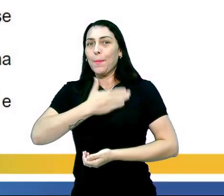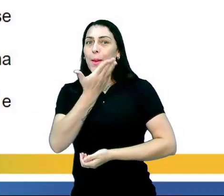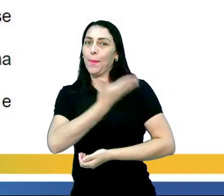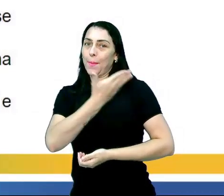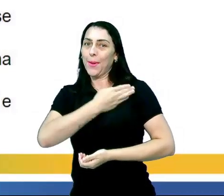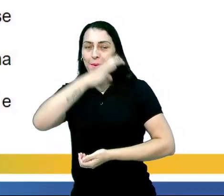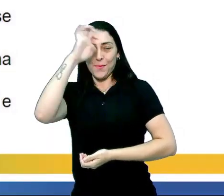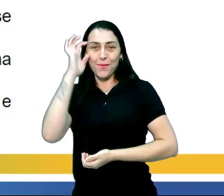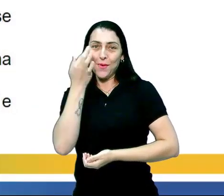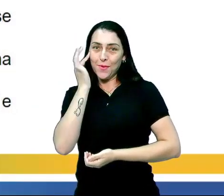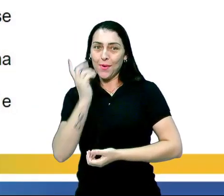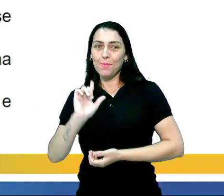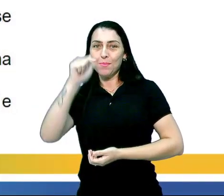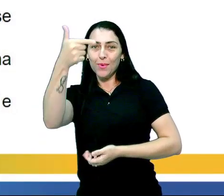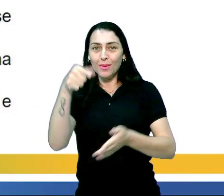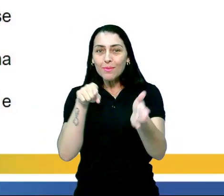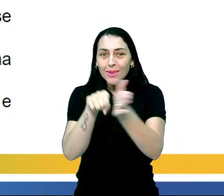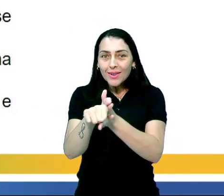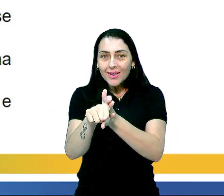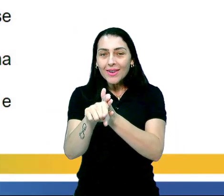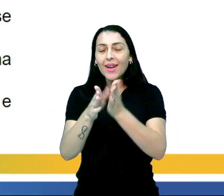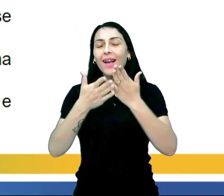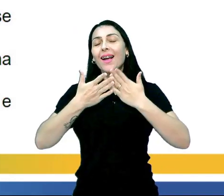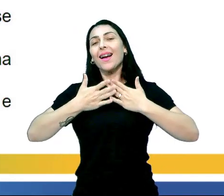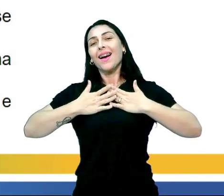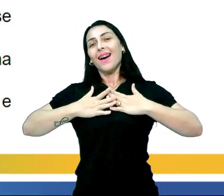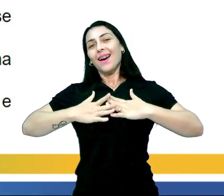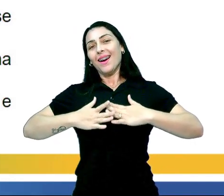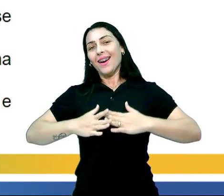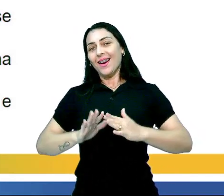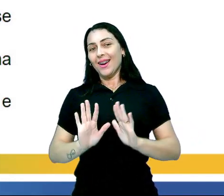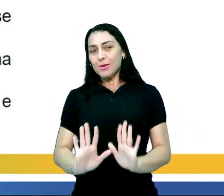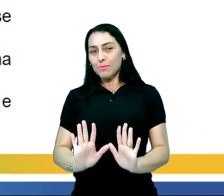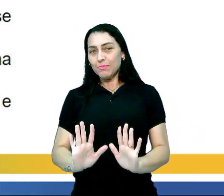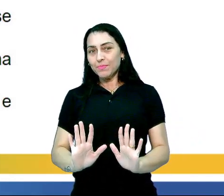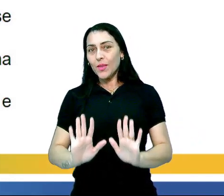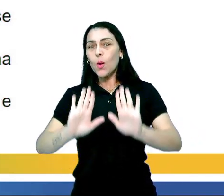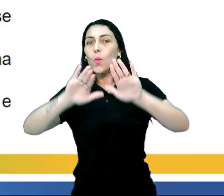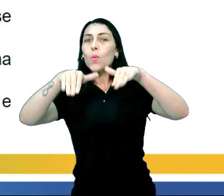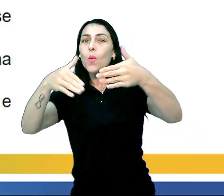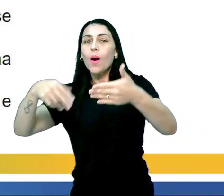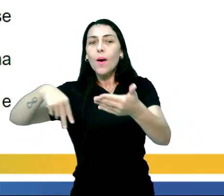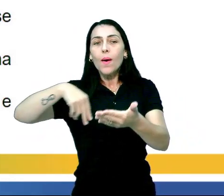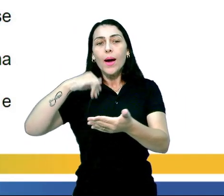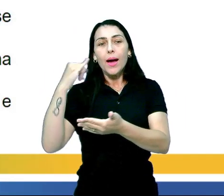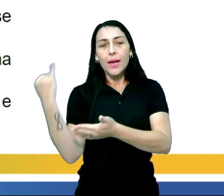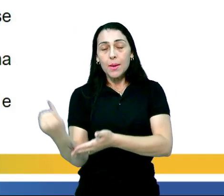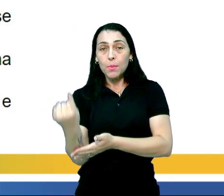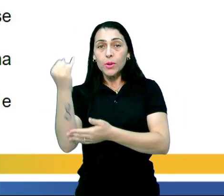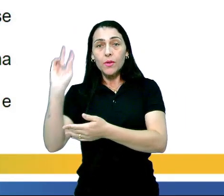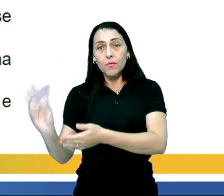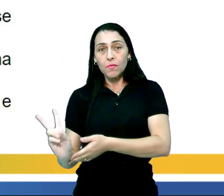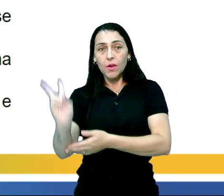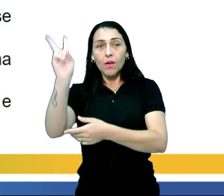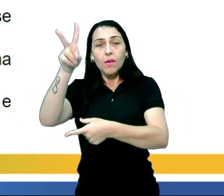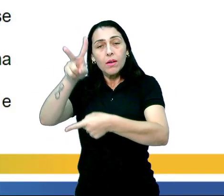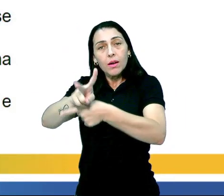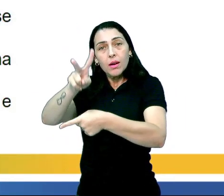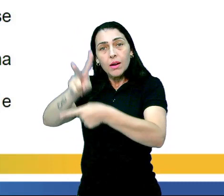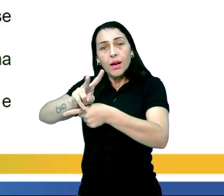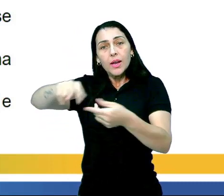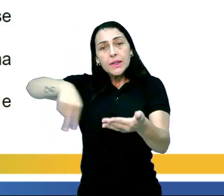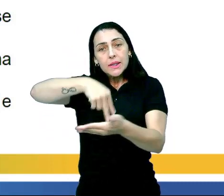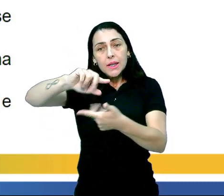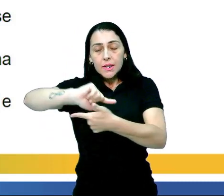a gente avança e vamos para a próxima com calma. Vamos lá. Ó, qual é a importância de valorizar e preservar as